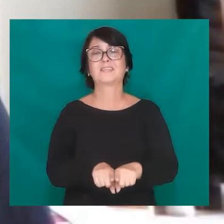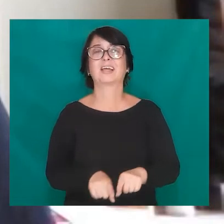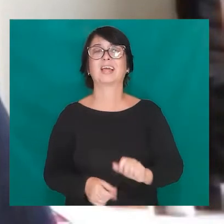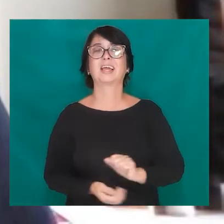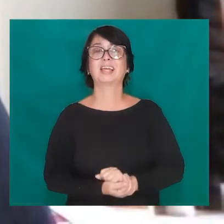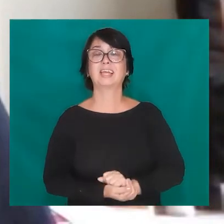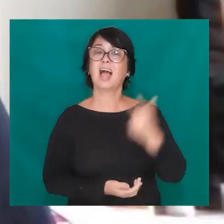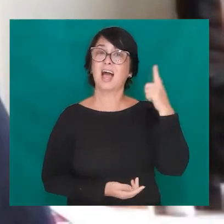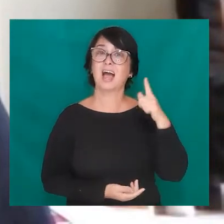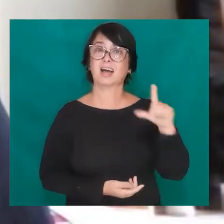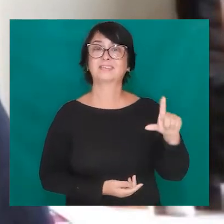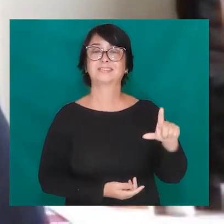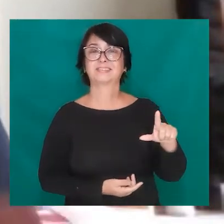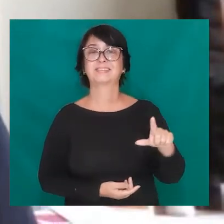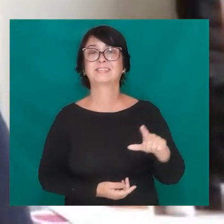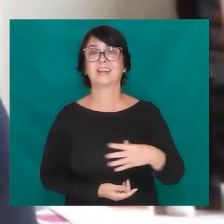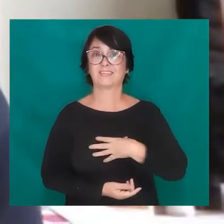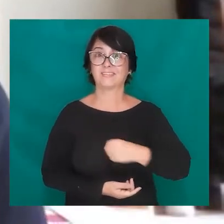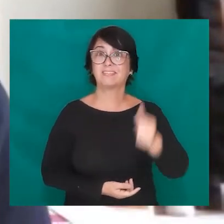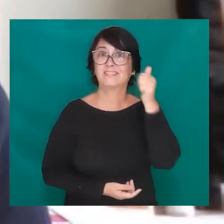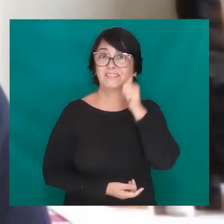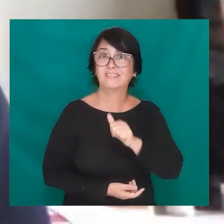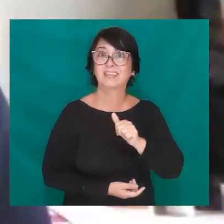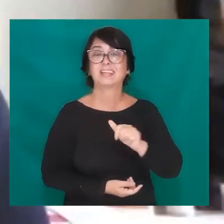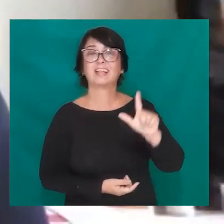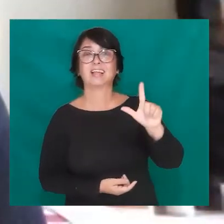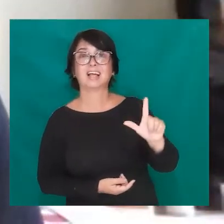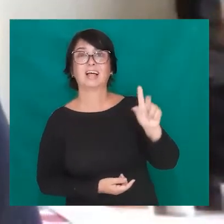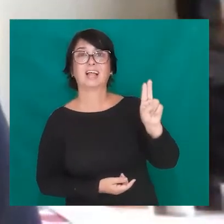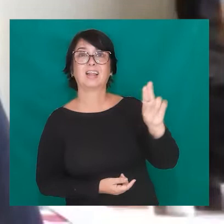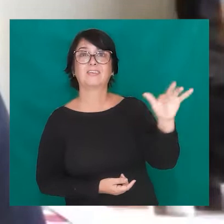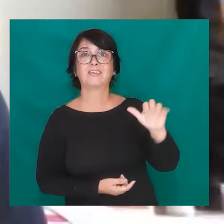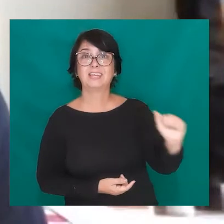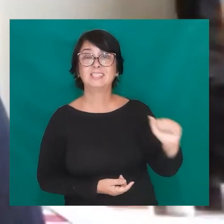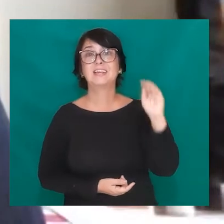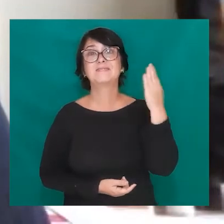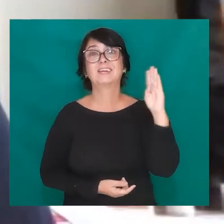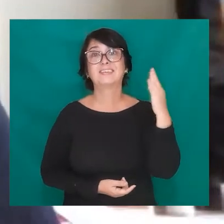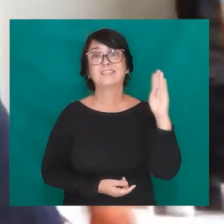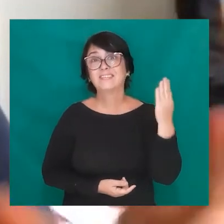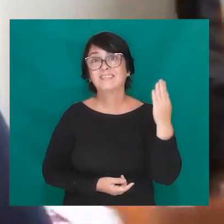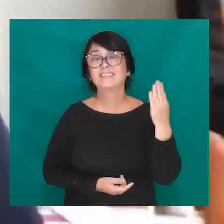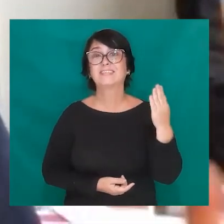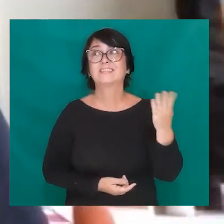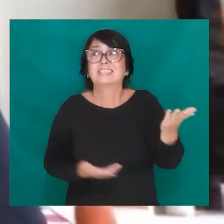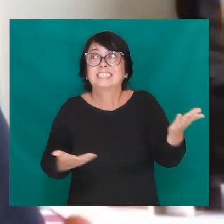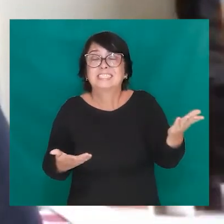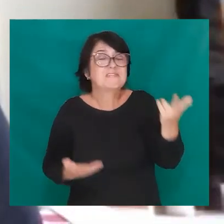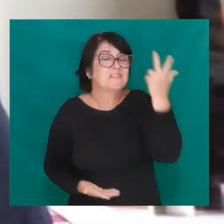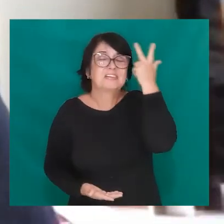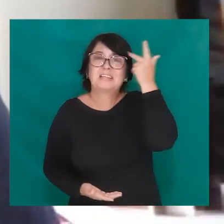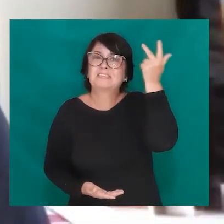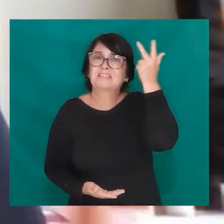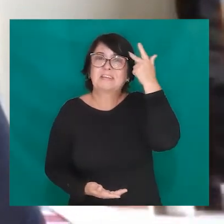né? E depois, agora, recentemente, a Luísa também abriu em Botafogo. Mas, quer dizer, isso tudo foi muito